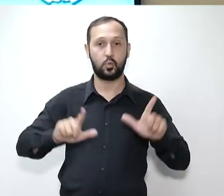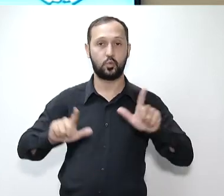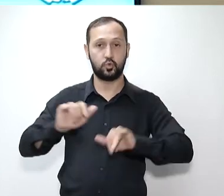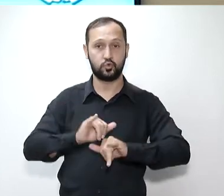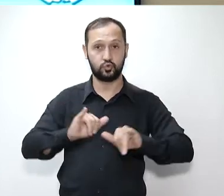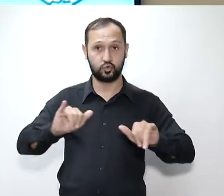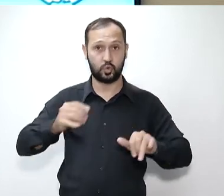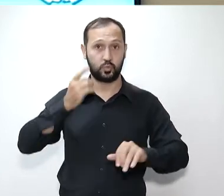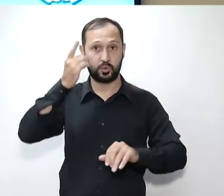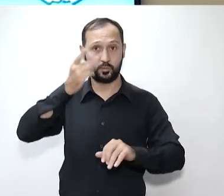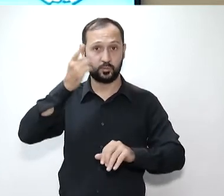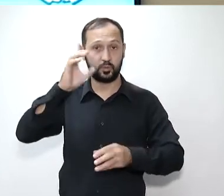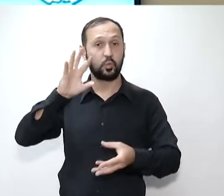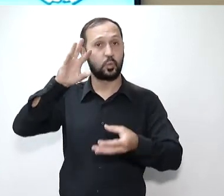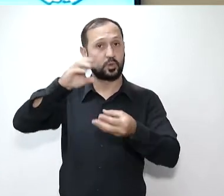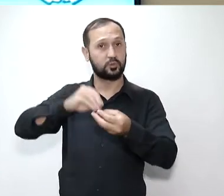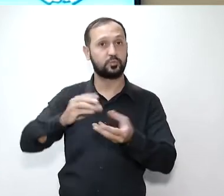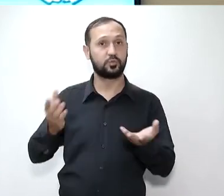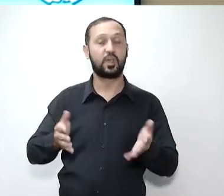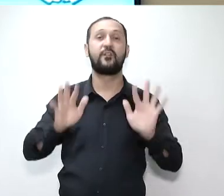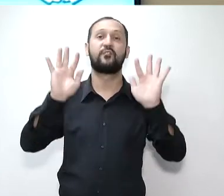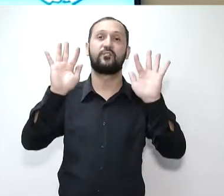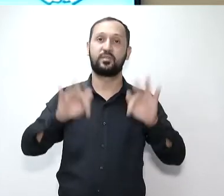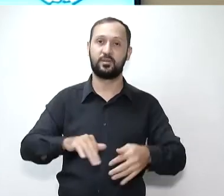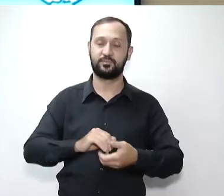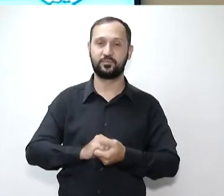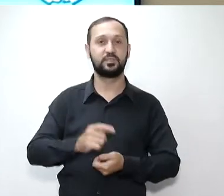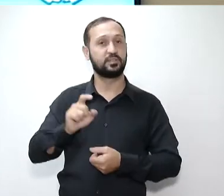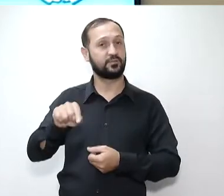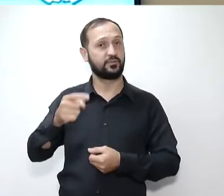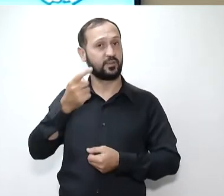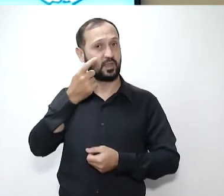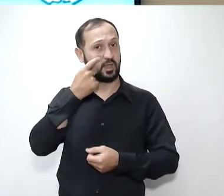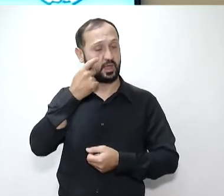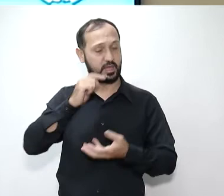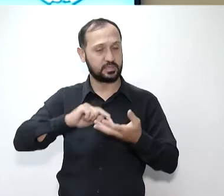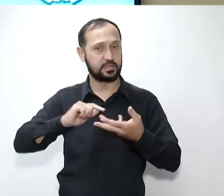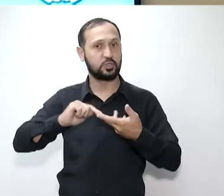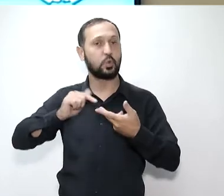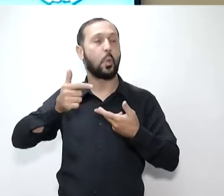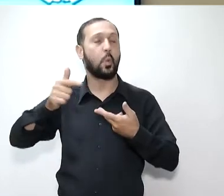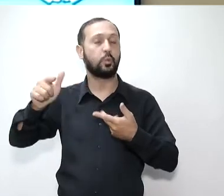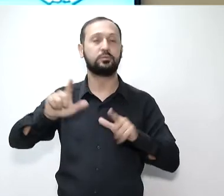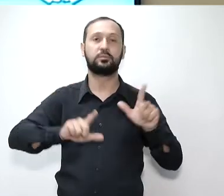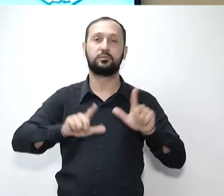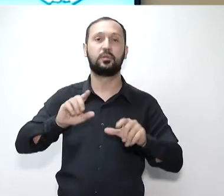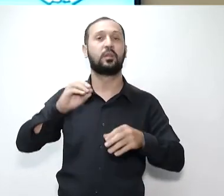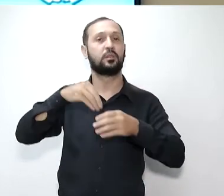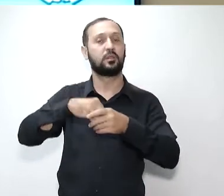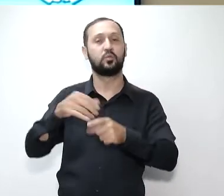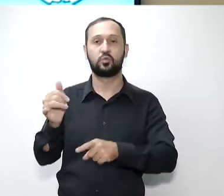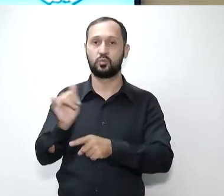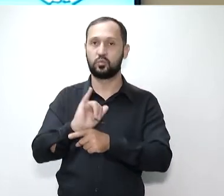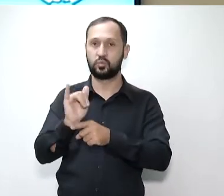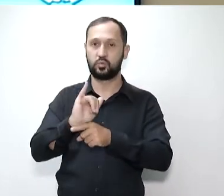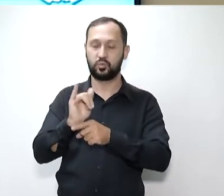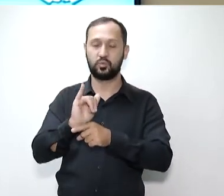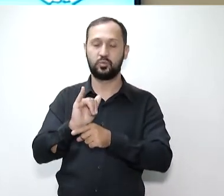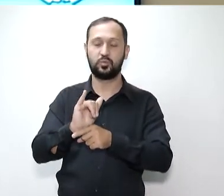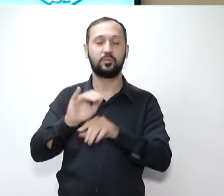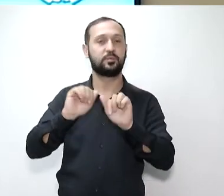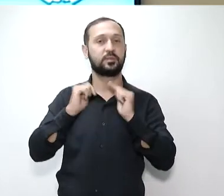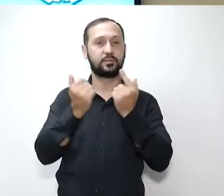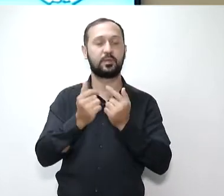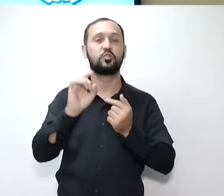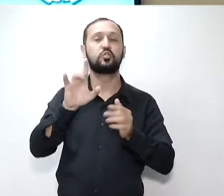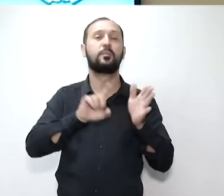Jornal Parlamentar, com o resumo da semana, fica por aqui. Você confere essas e outras reportagens no YouTube da